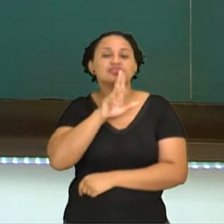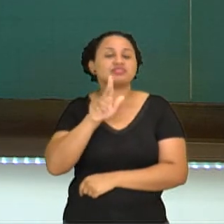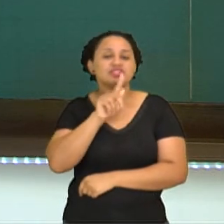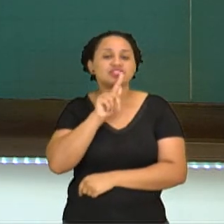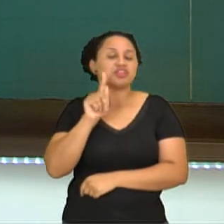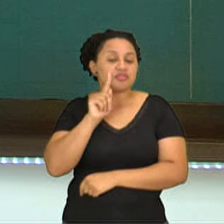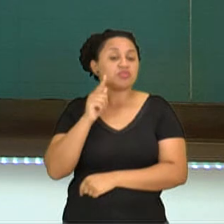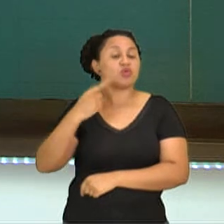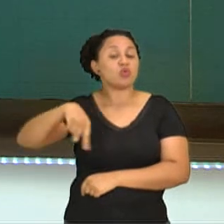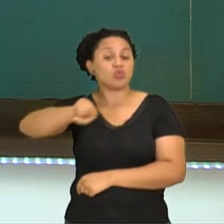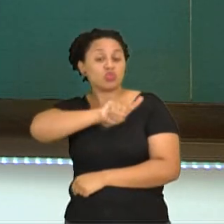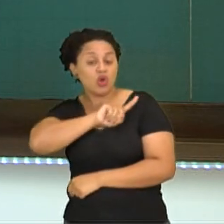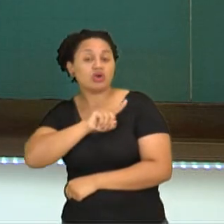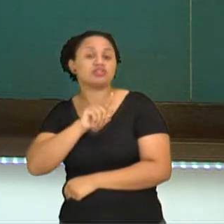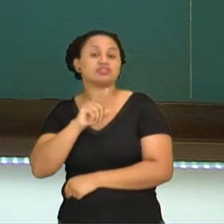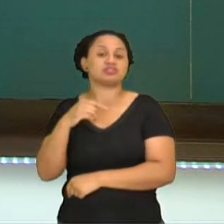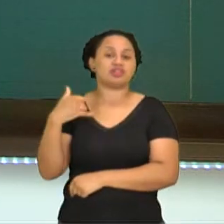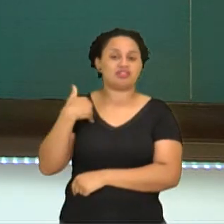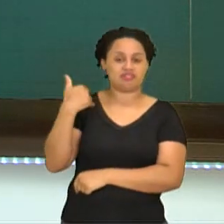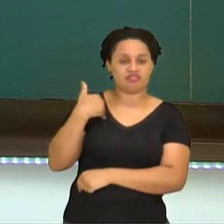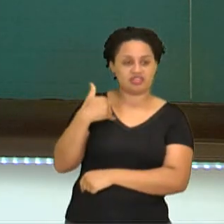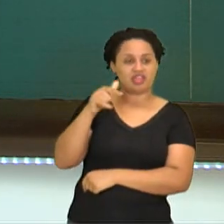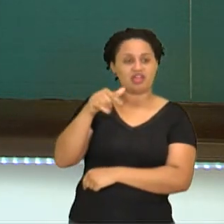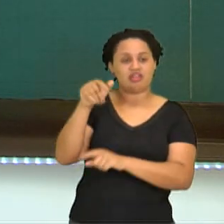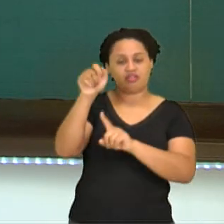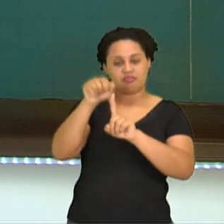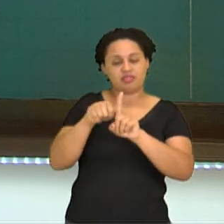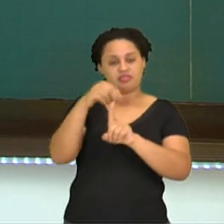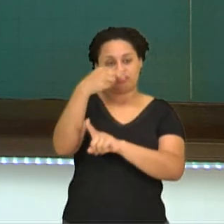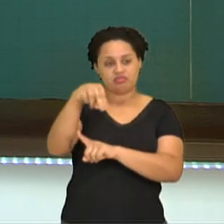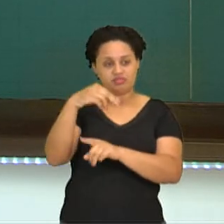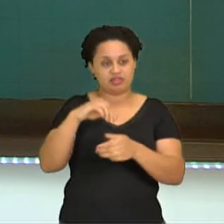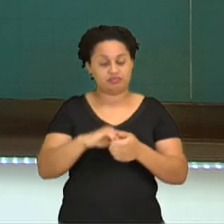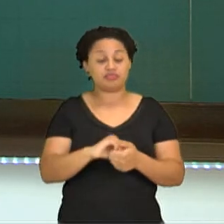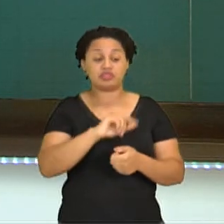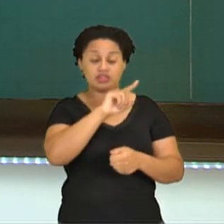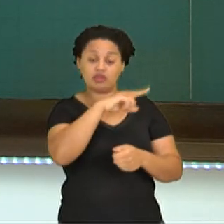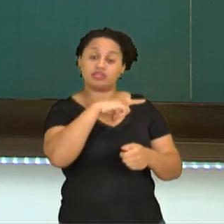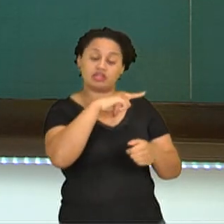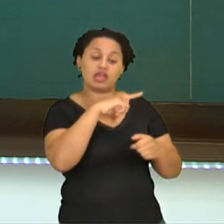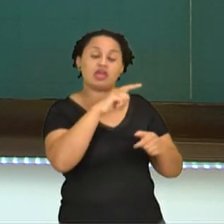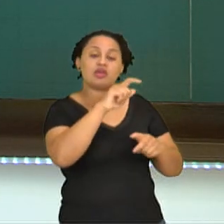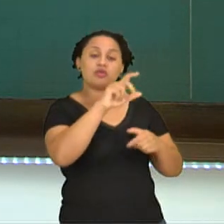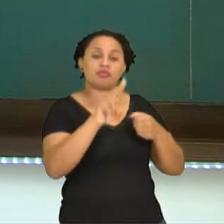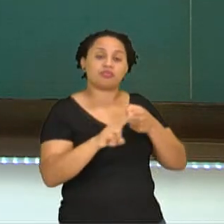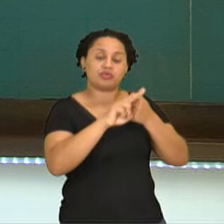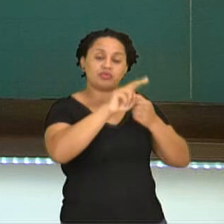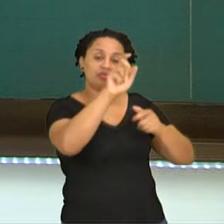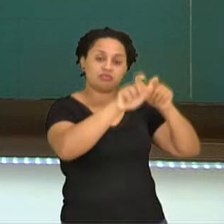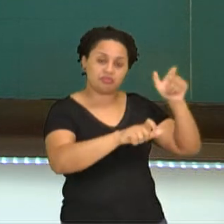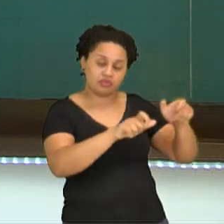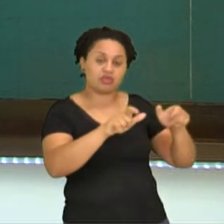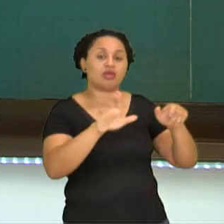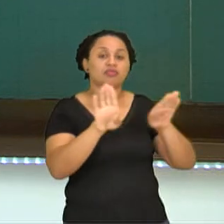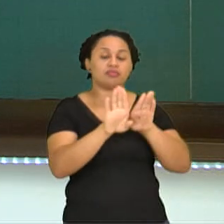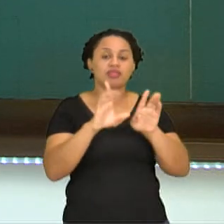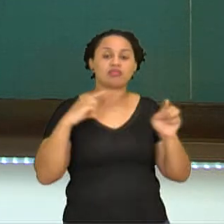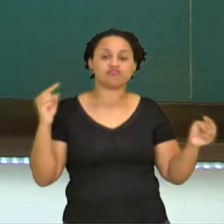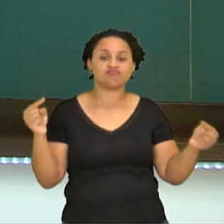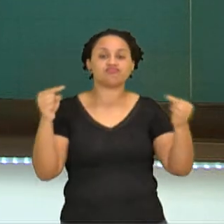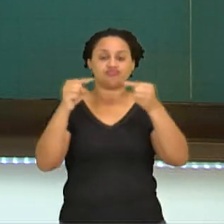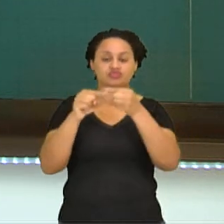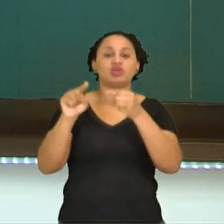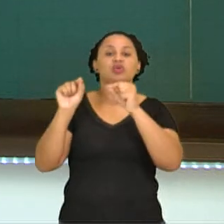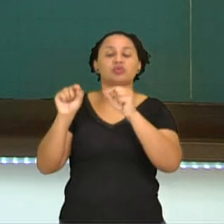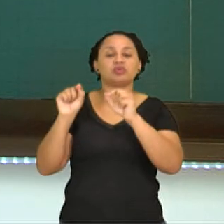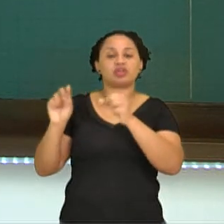novembro. Então, perceberam? O pronome pessoal tem o seu próprio pronome possessivo